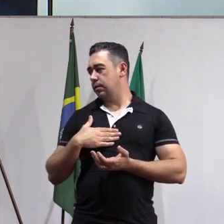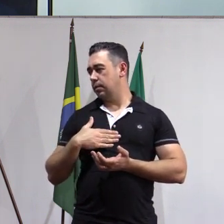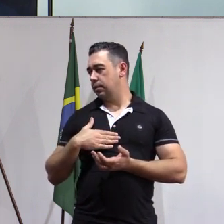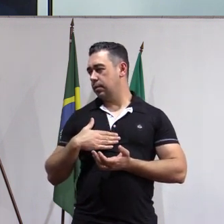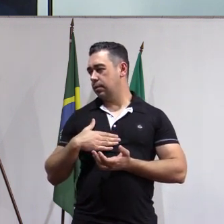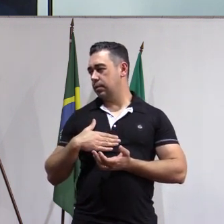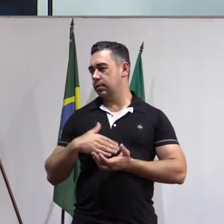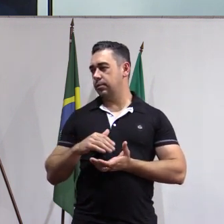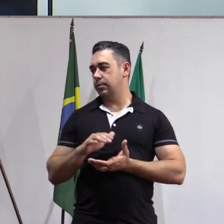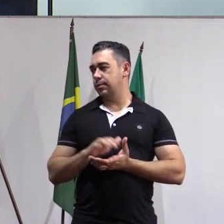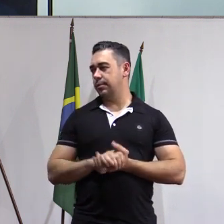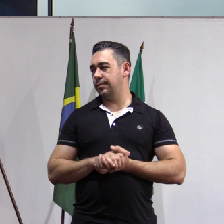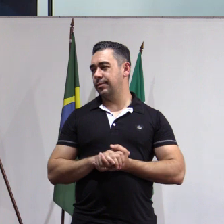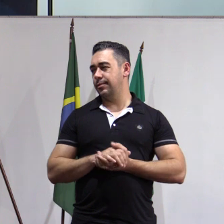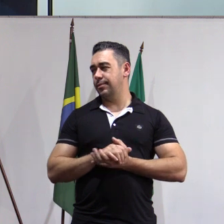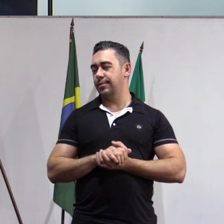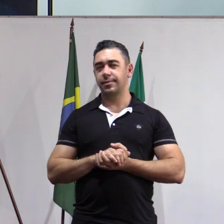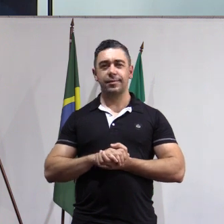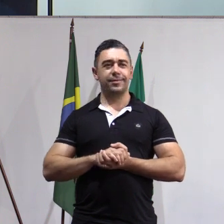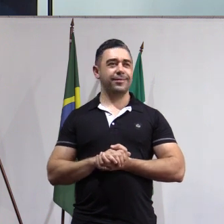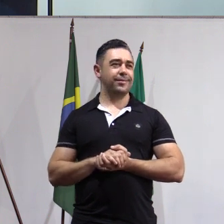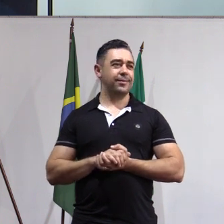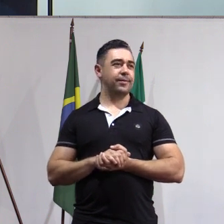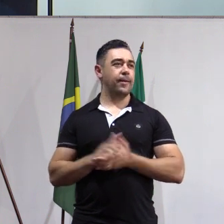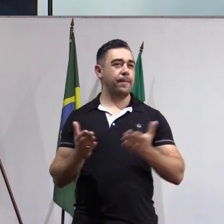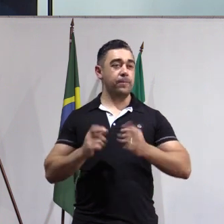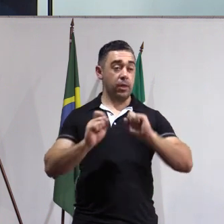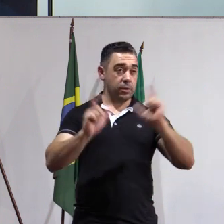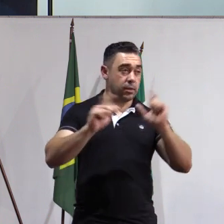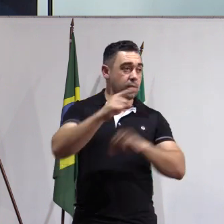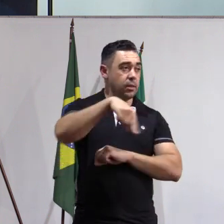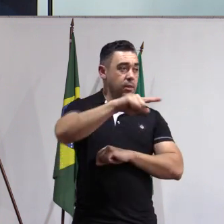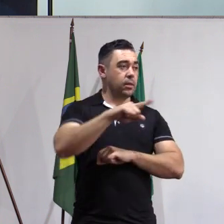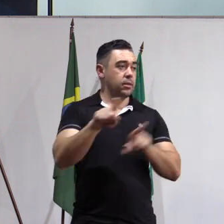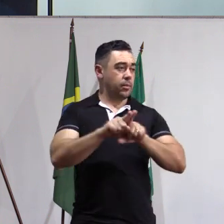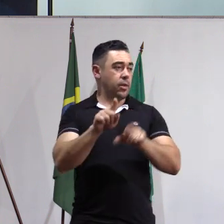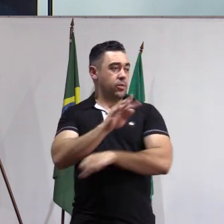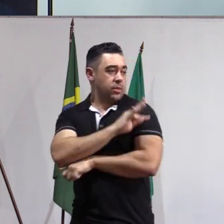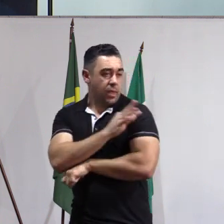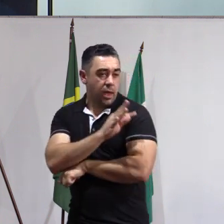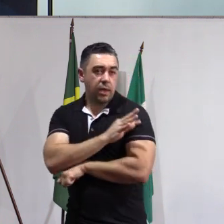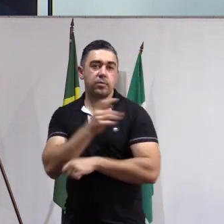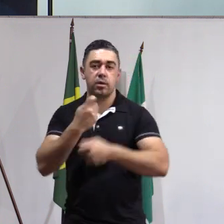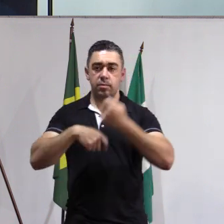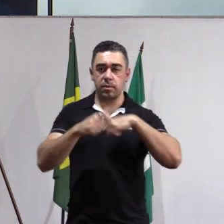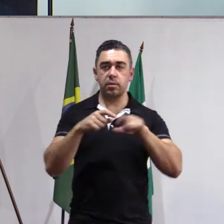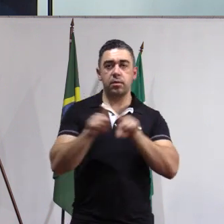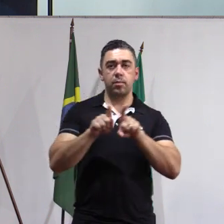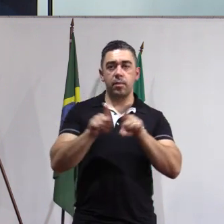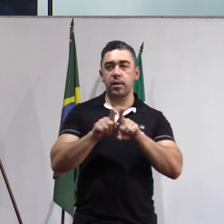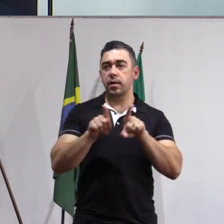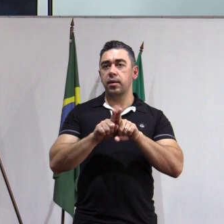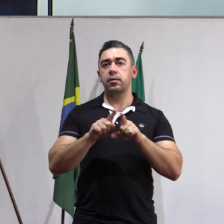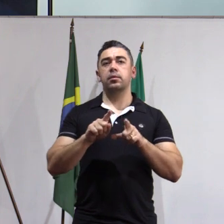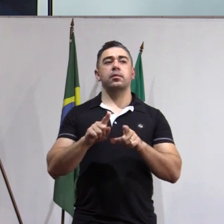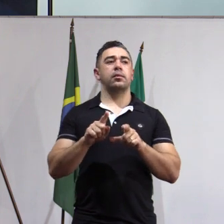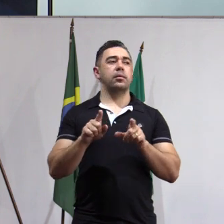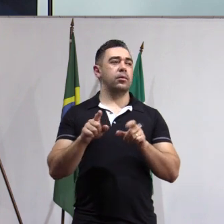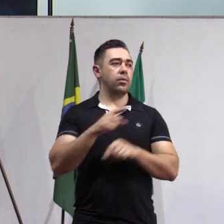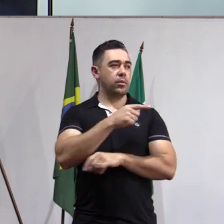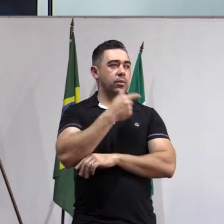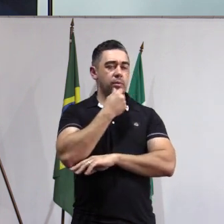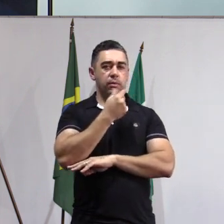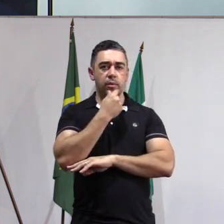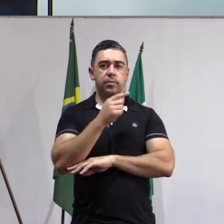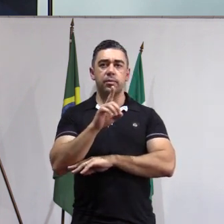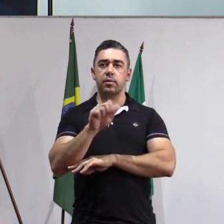Eu queria chamar a representação dos servidores técnicos administrativos, em nome do Sinditeste, o servidor Daniel